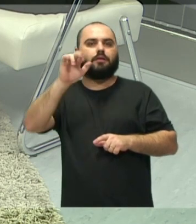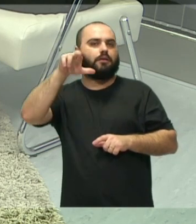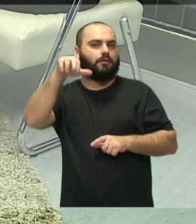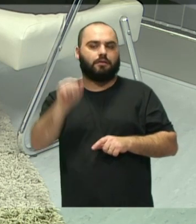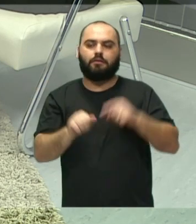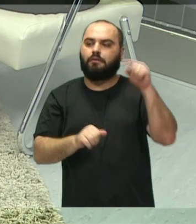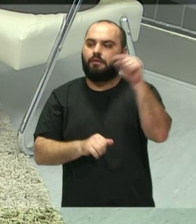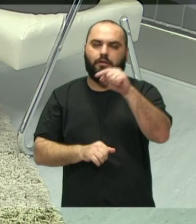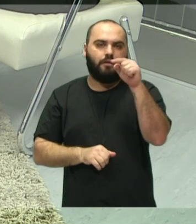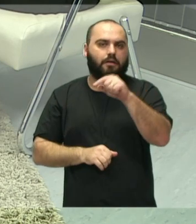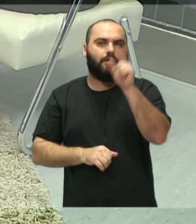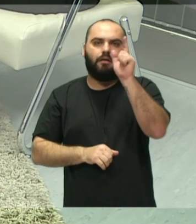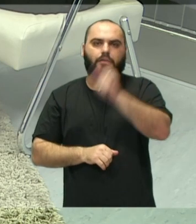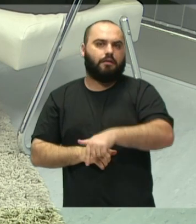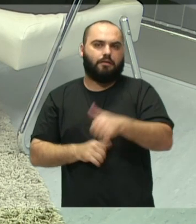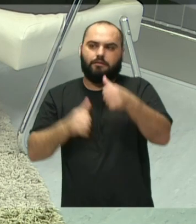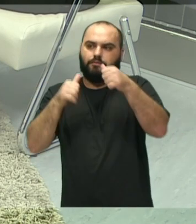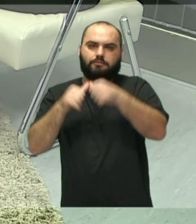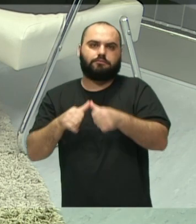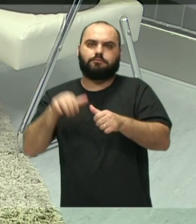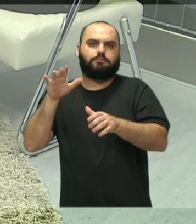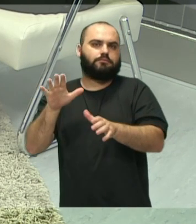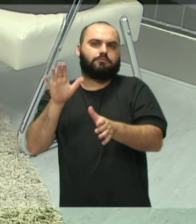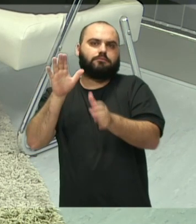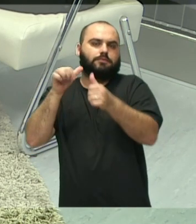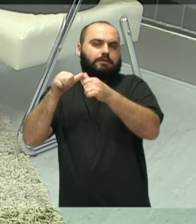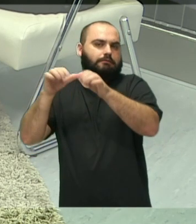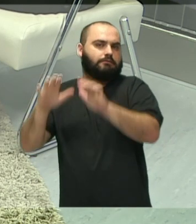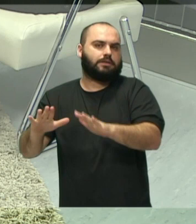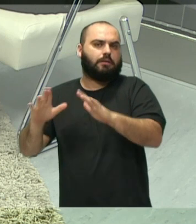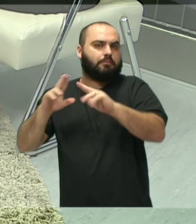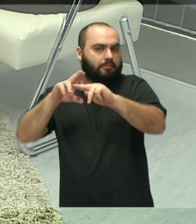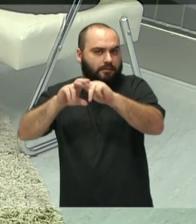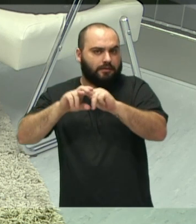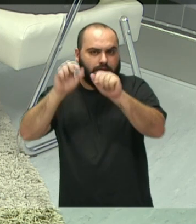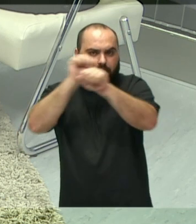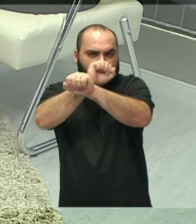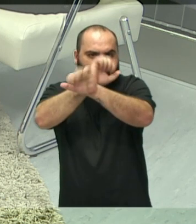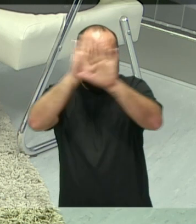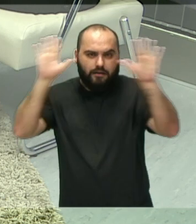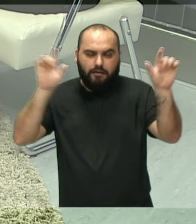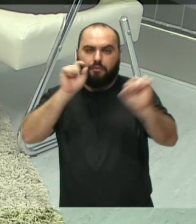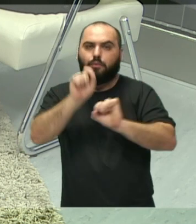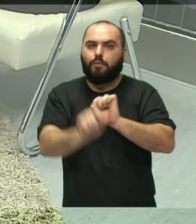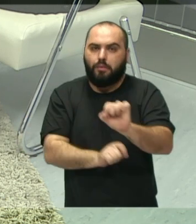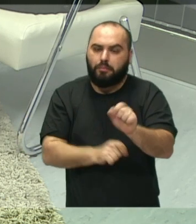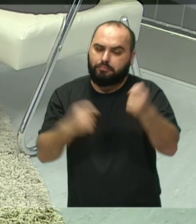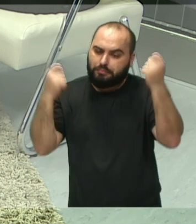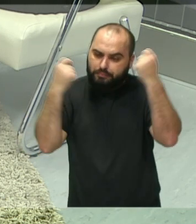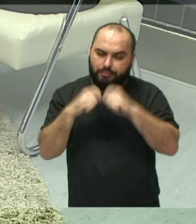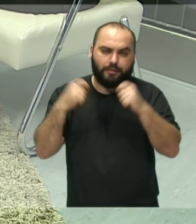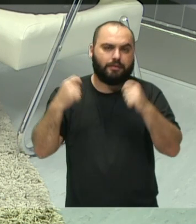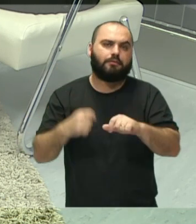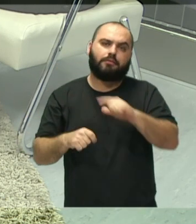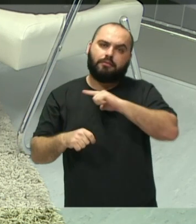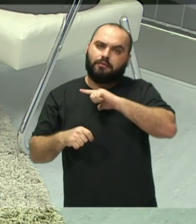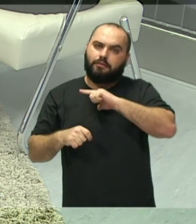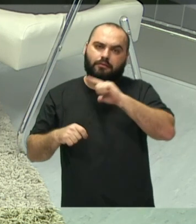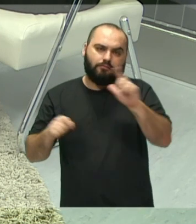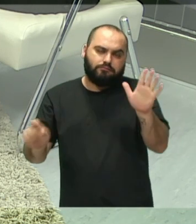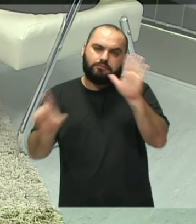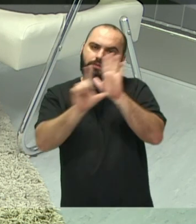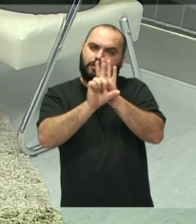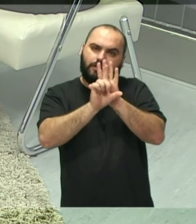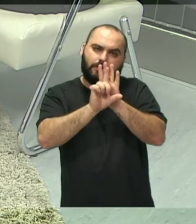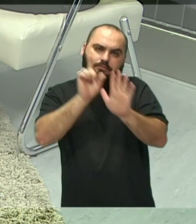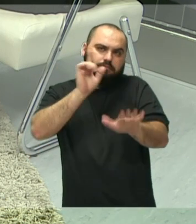estar viva, né? Então, o que ficou bem claro para mim é que a gente precisa, sim, ter leis muito mais eficientes no